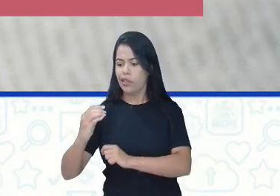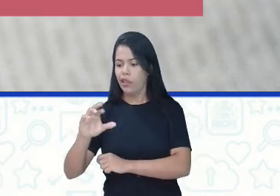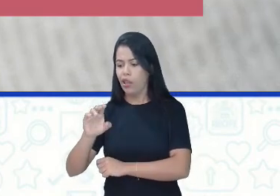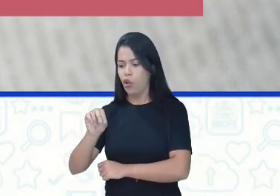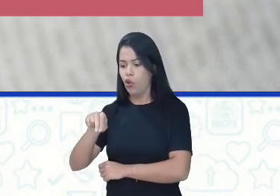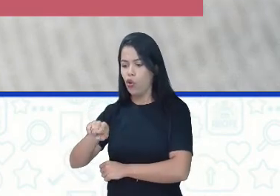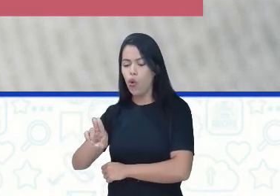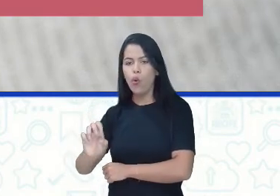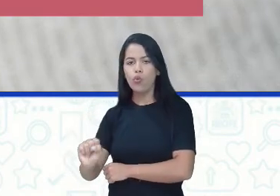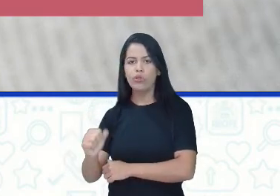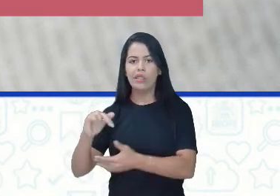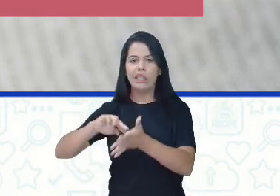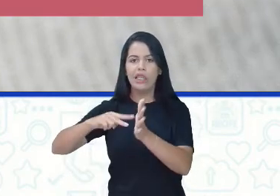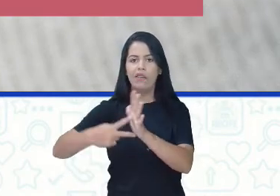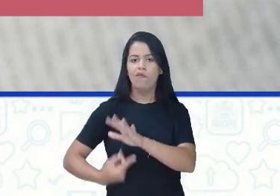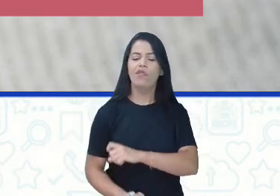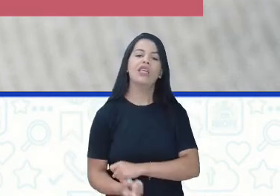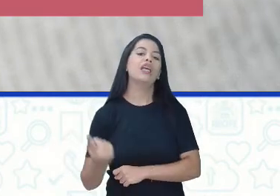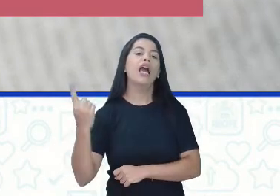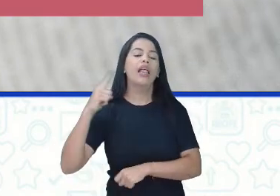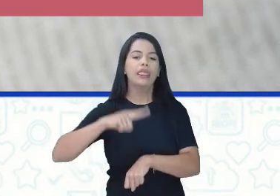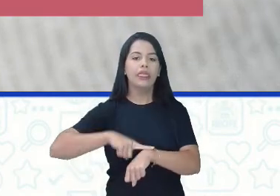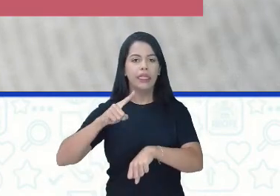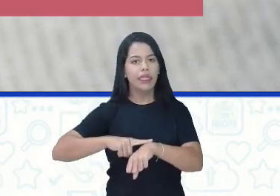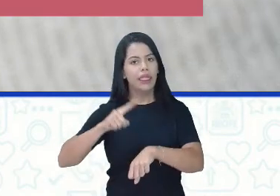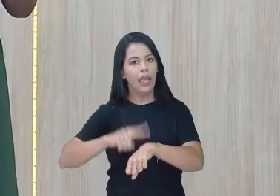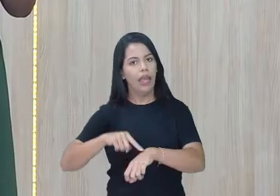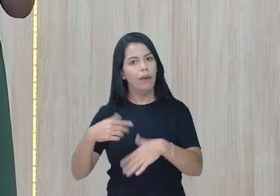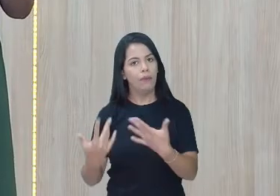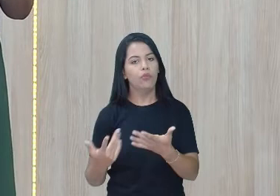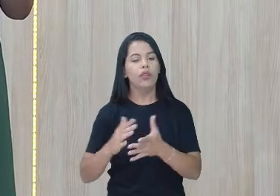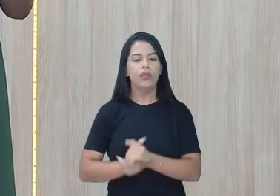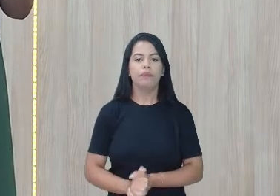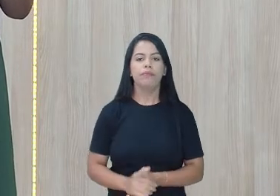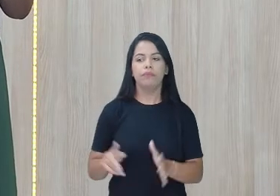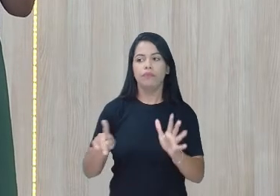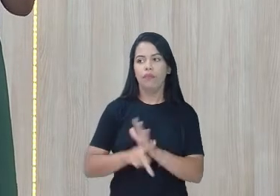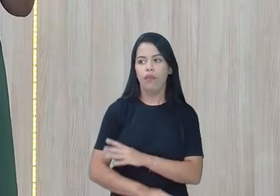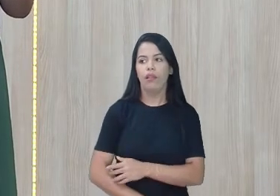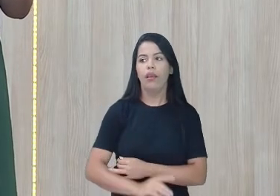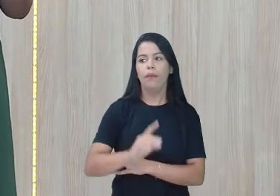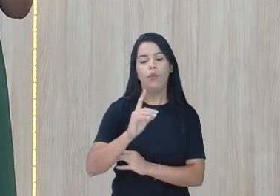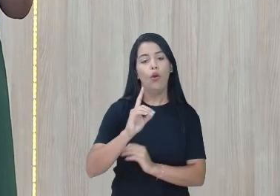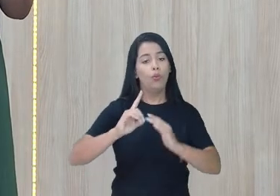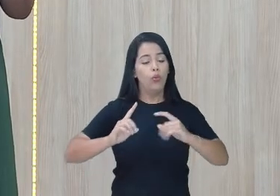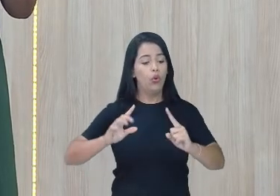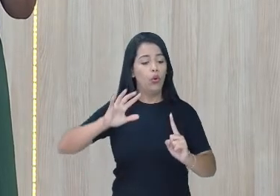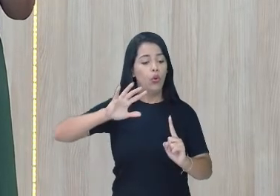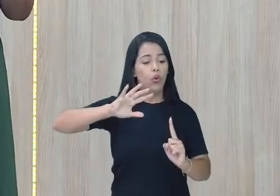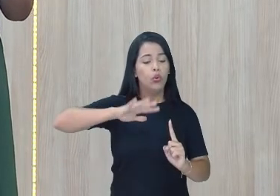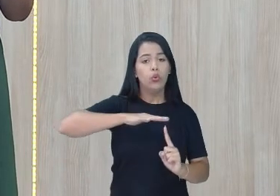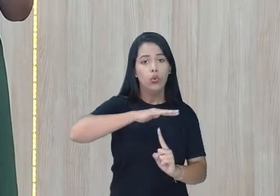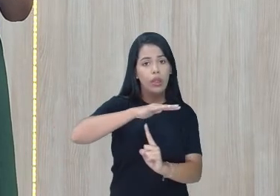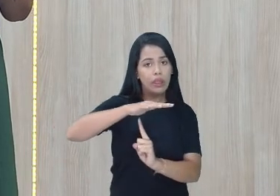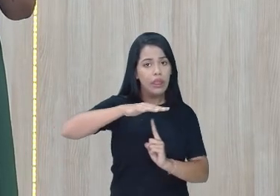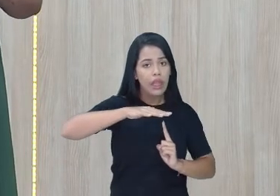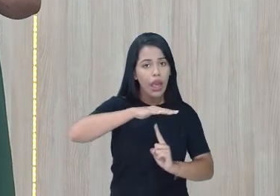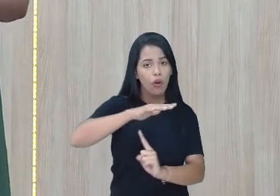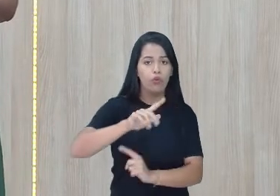uma referência também ao deus grego Cronos. Como vocês bem sabem, e eu já falei aqui, como a crônica